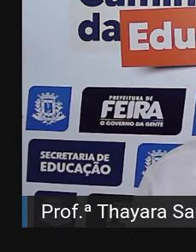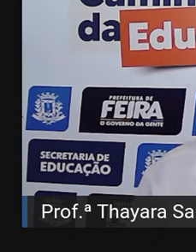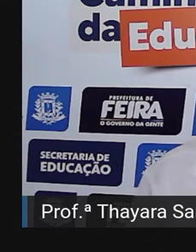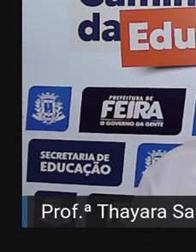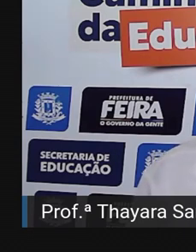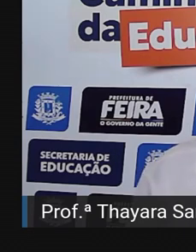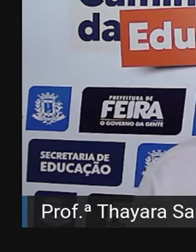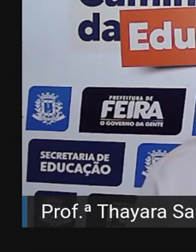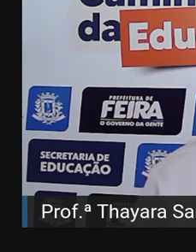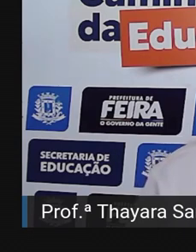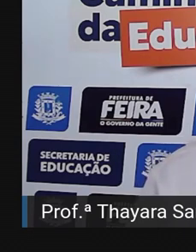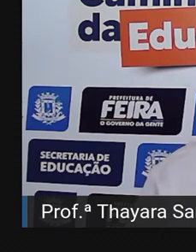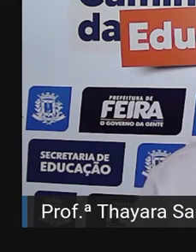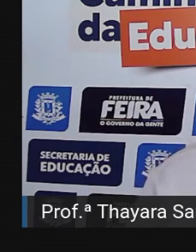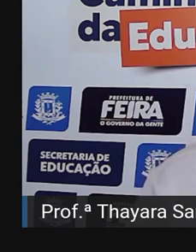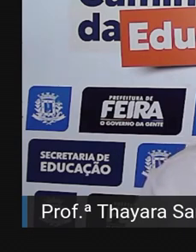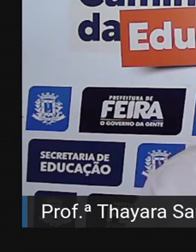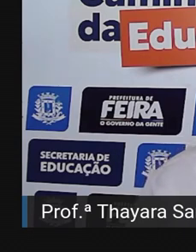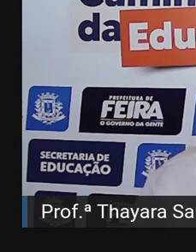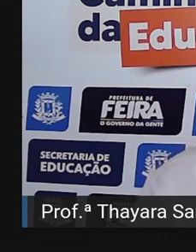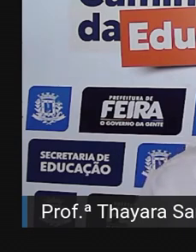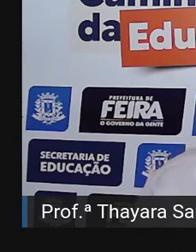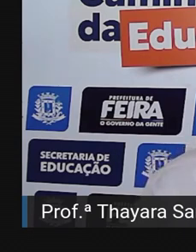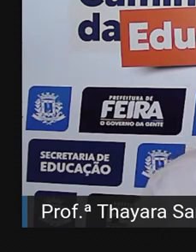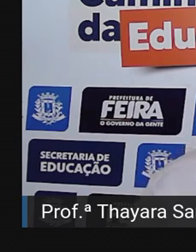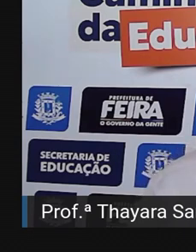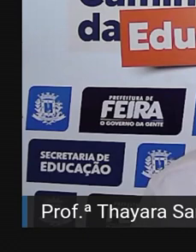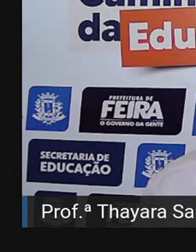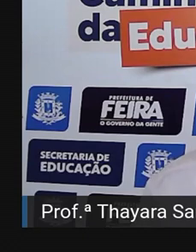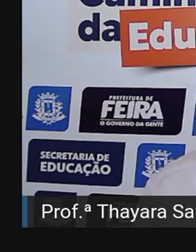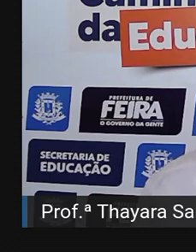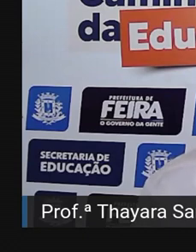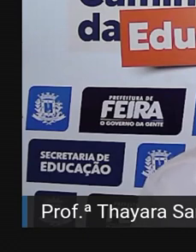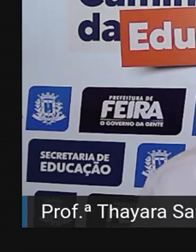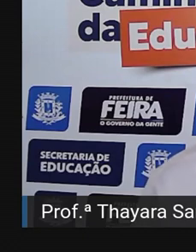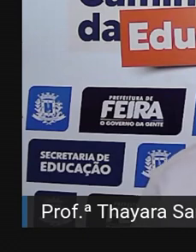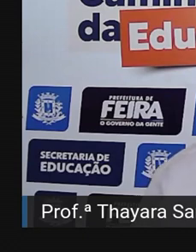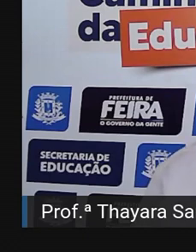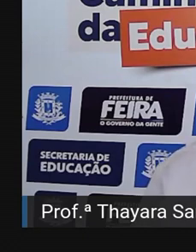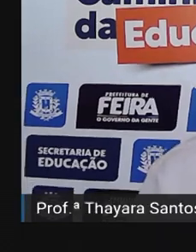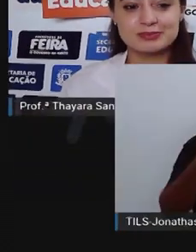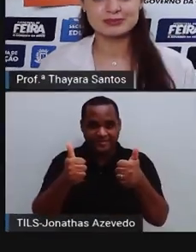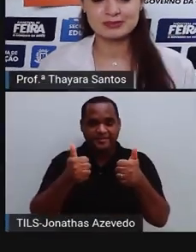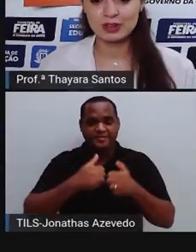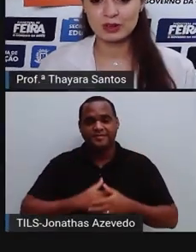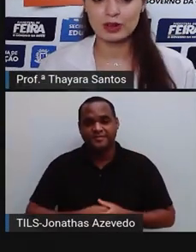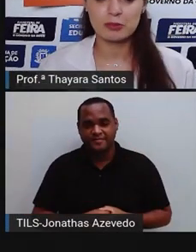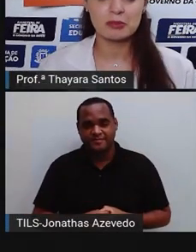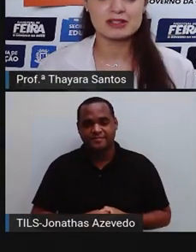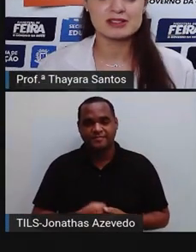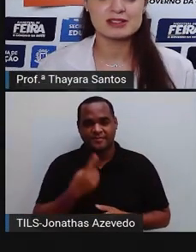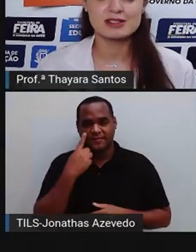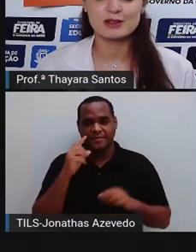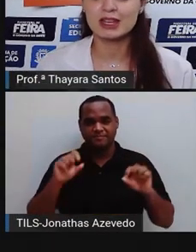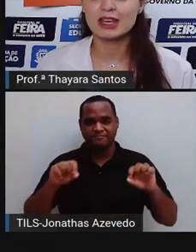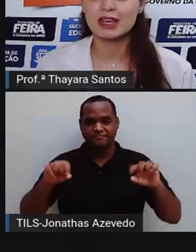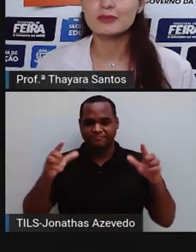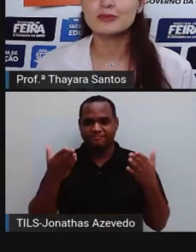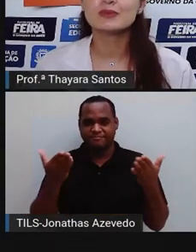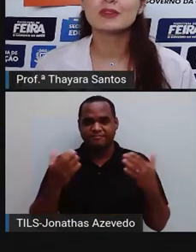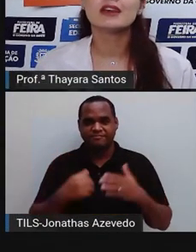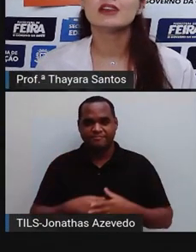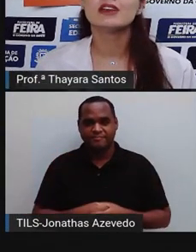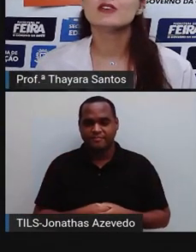nosso intérprete, o Jonatas. Vamos lá agora iniciar mais uma das nossas aulas. Vou colocar minha apresentação